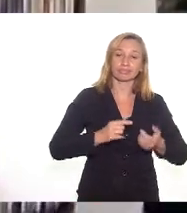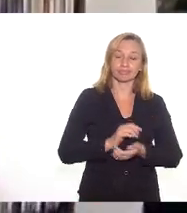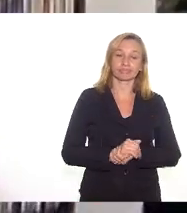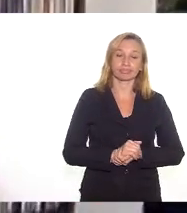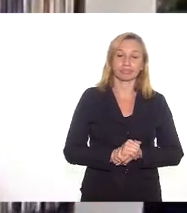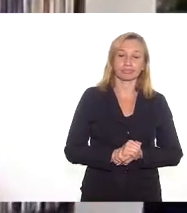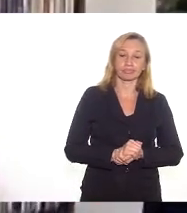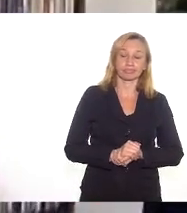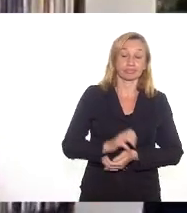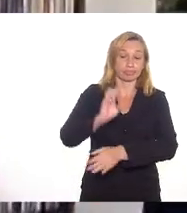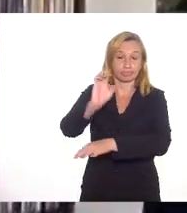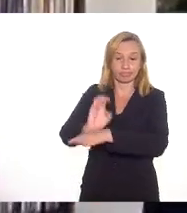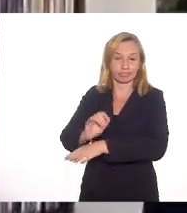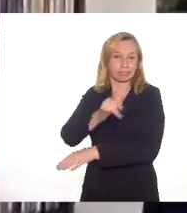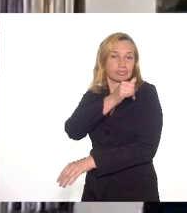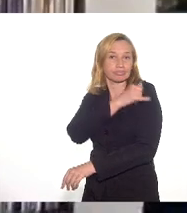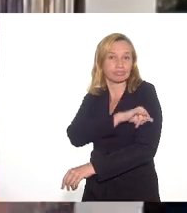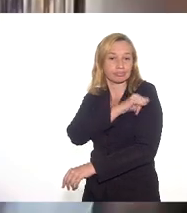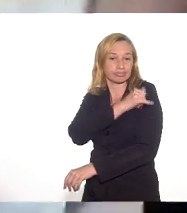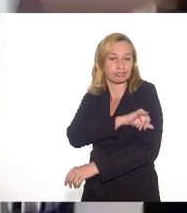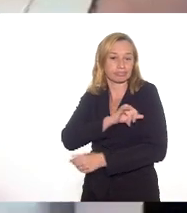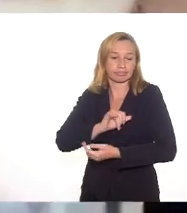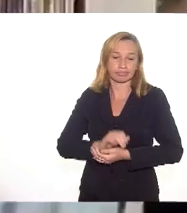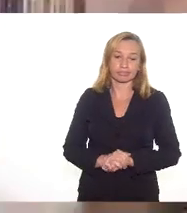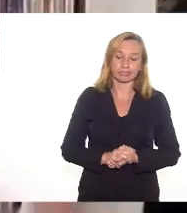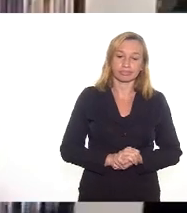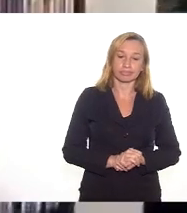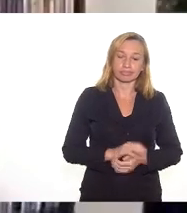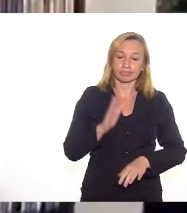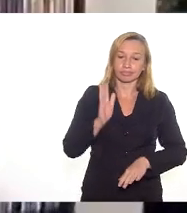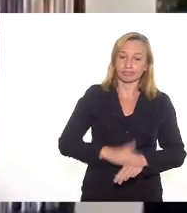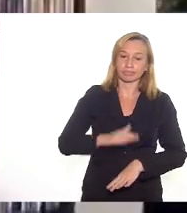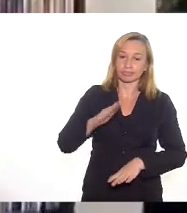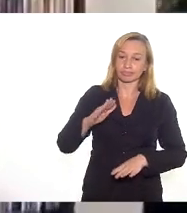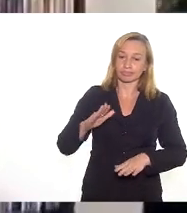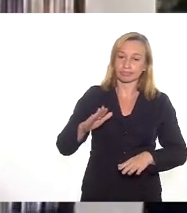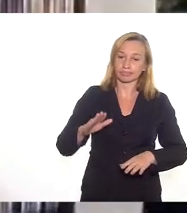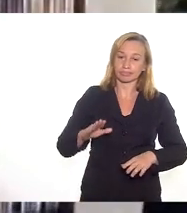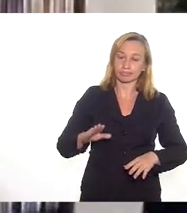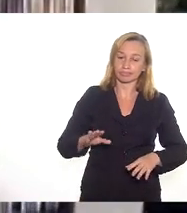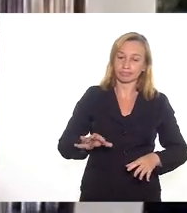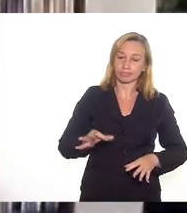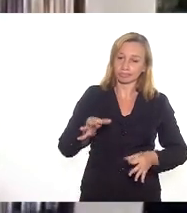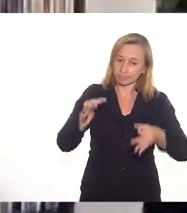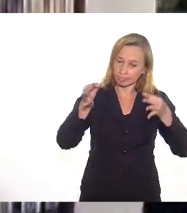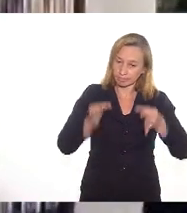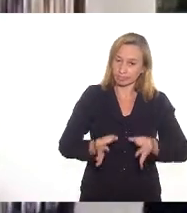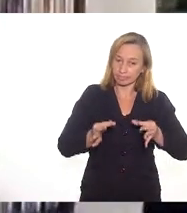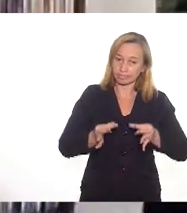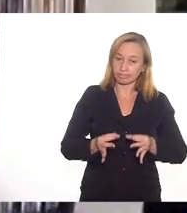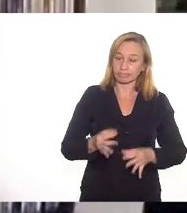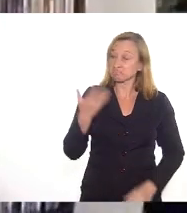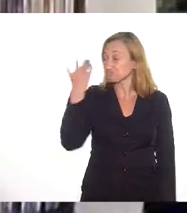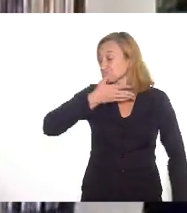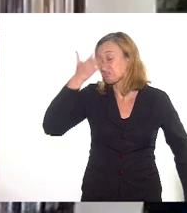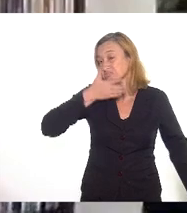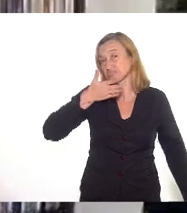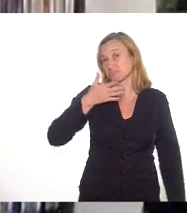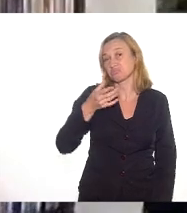do Estado do Rio de Janeiro ser mais é, pungente, isso daí a gente não vê esse